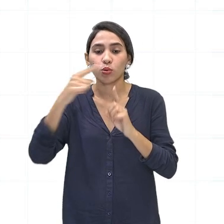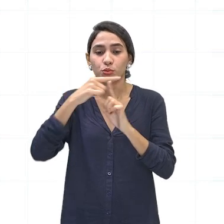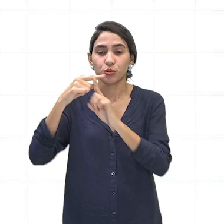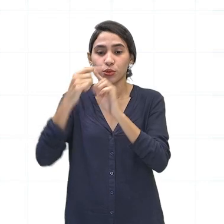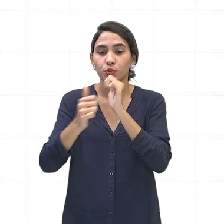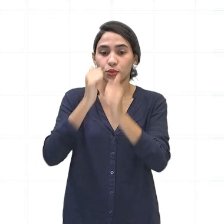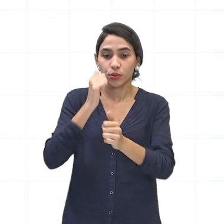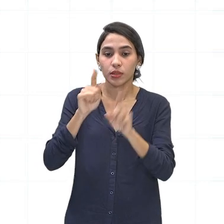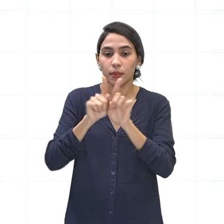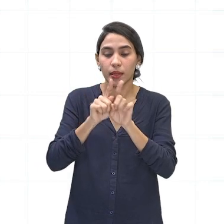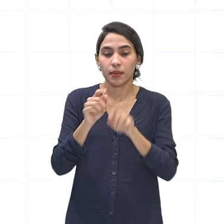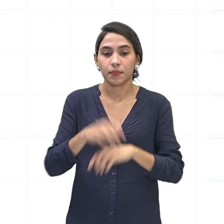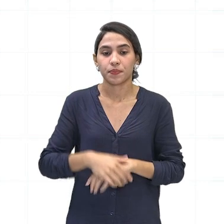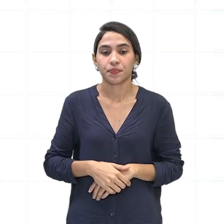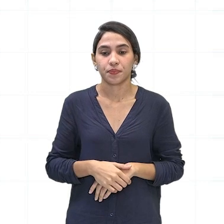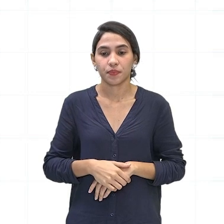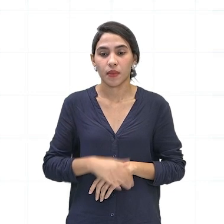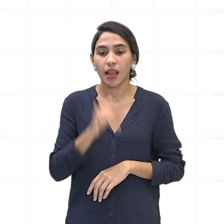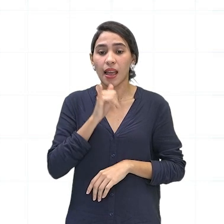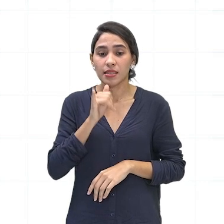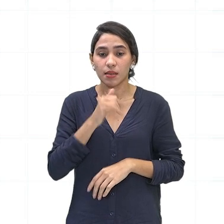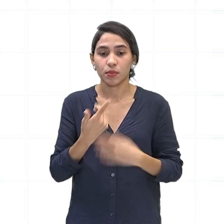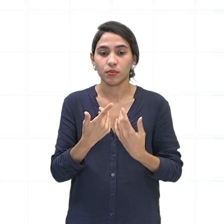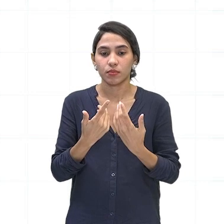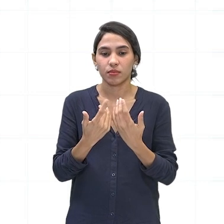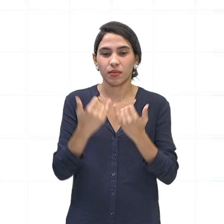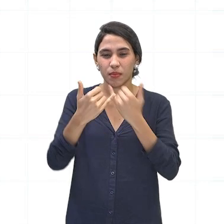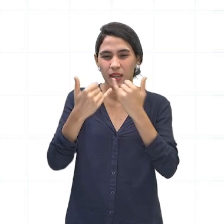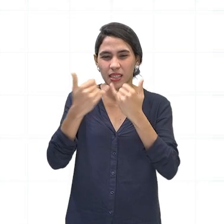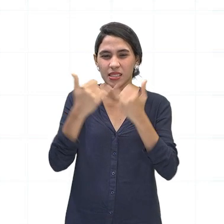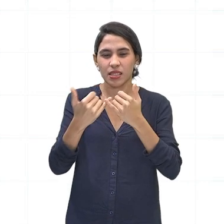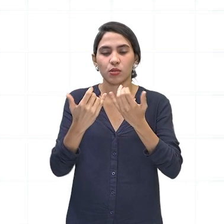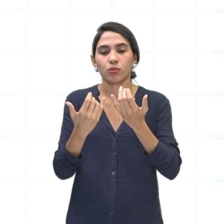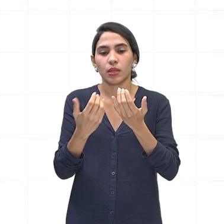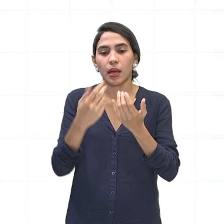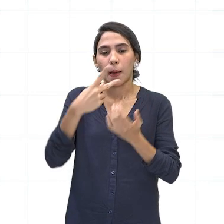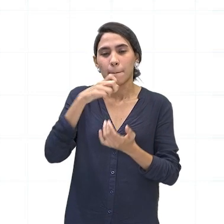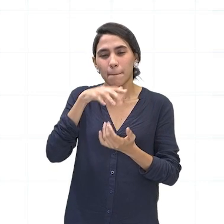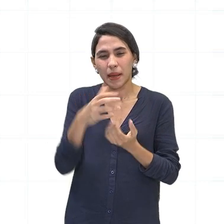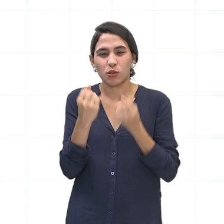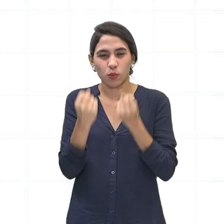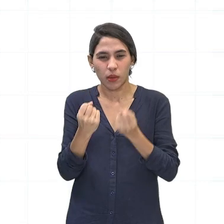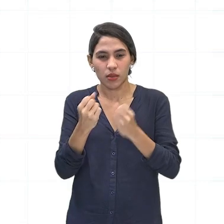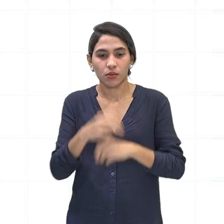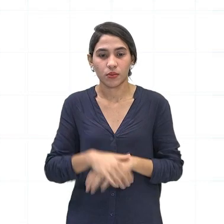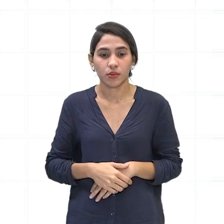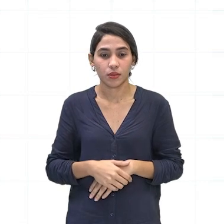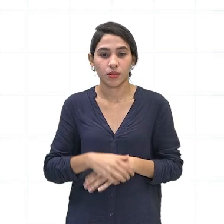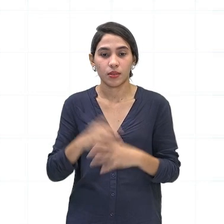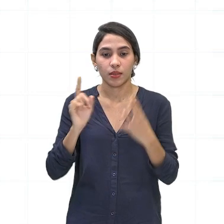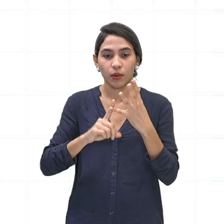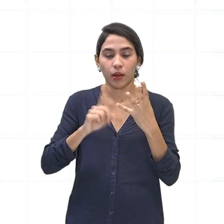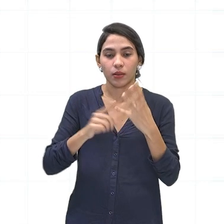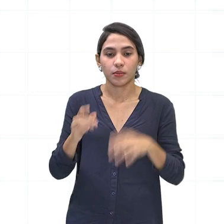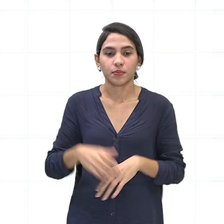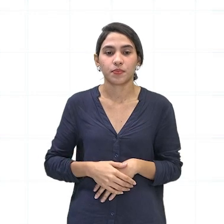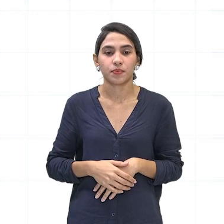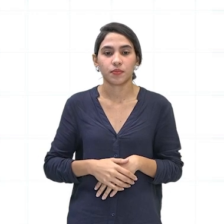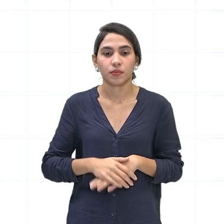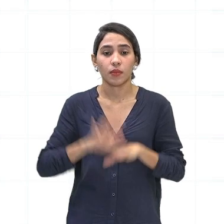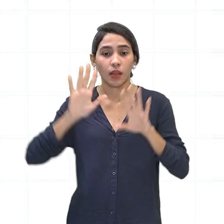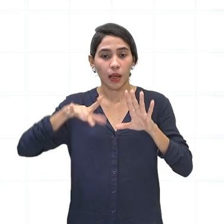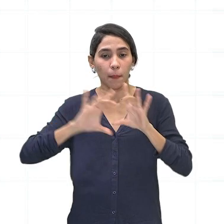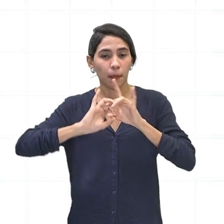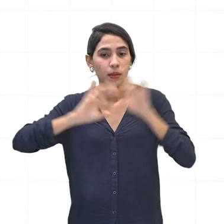né, que nós temos aí, eles são pareados por peso, né? Quarta curiosidade, são permitidas